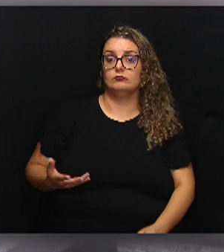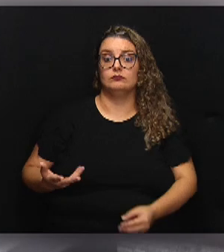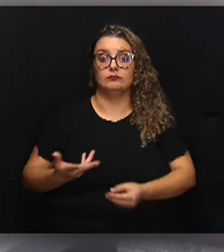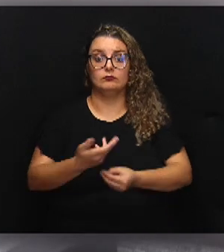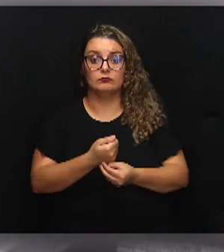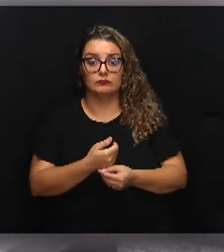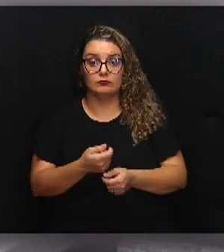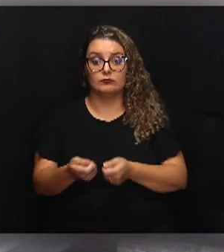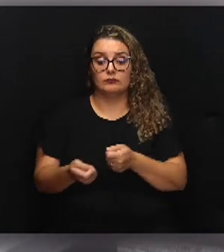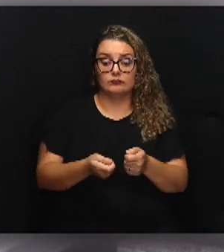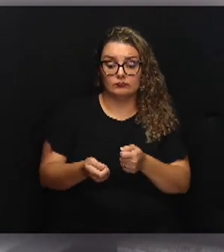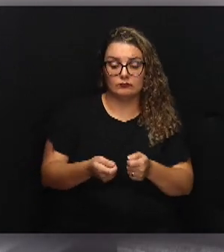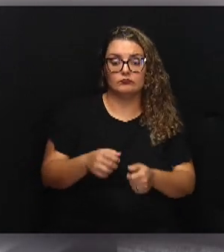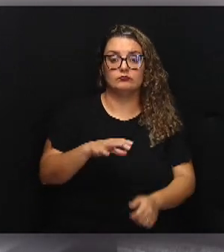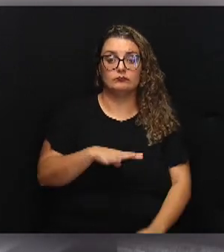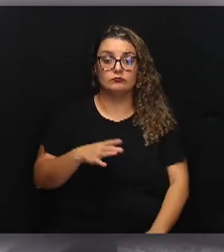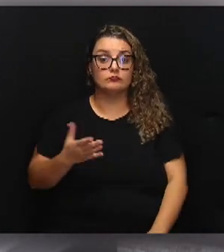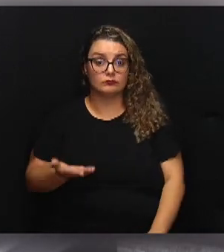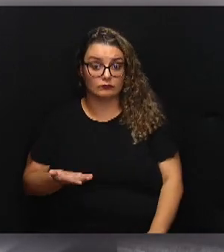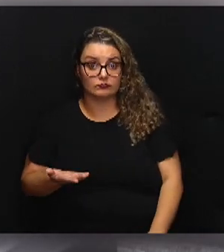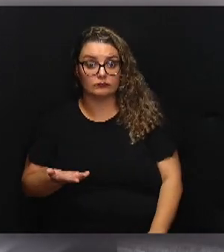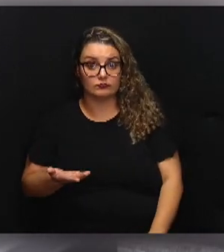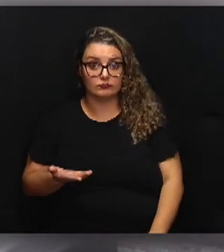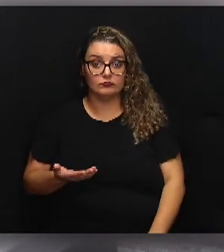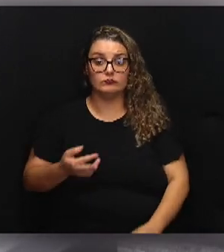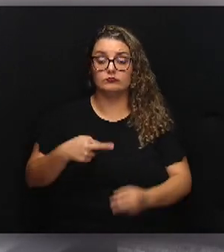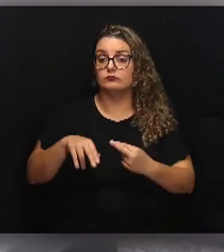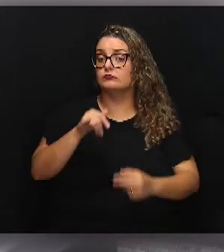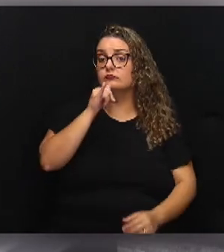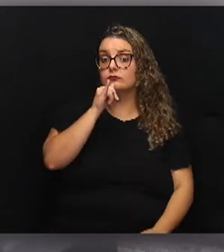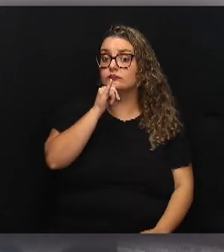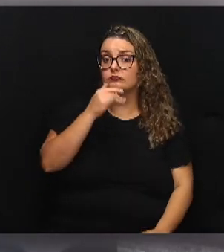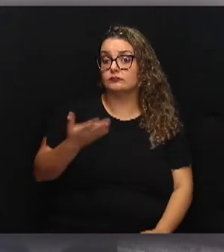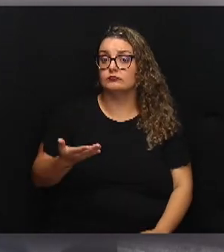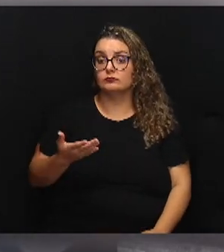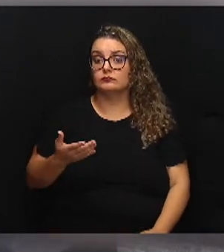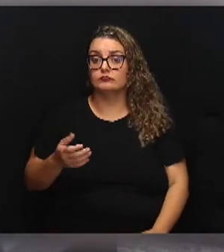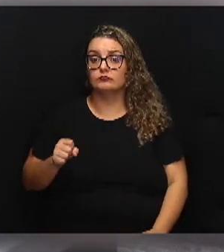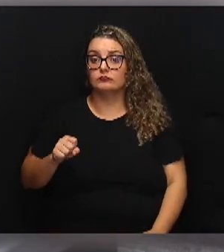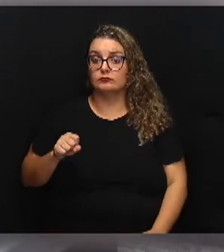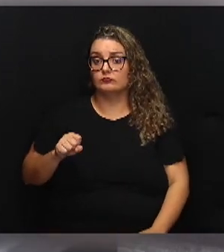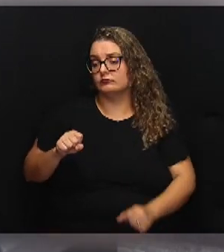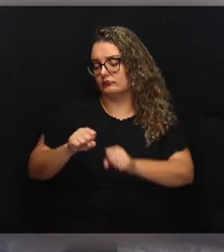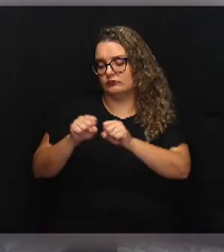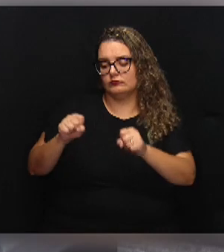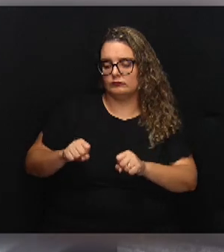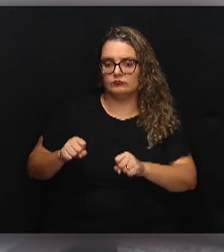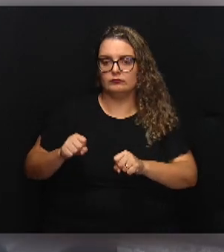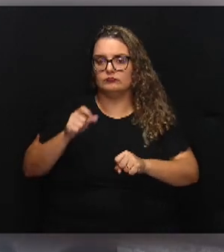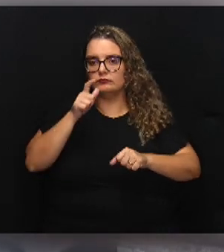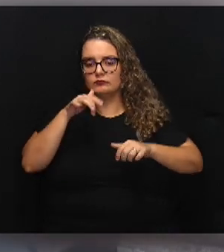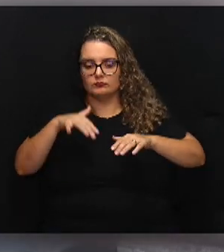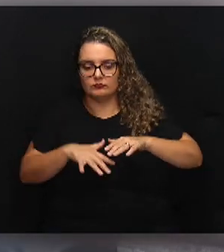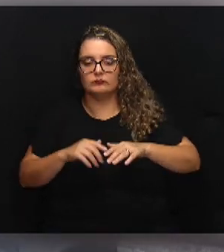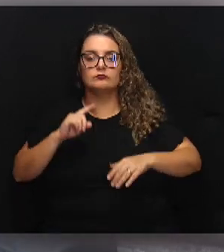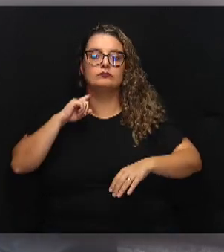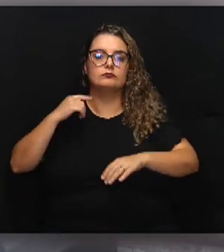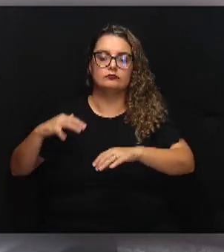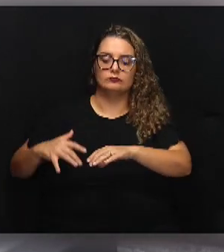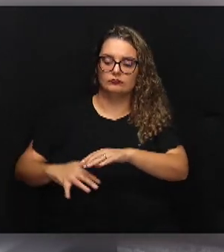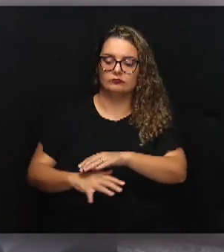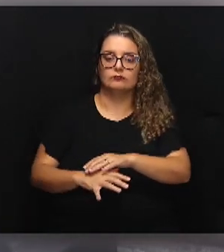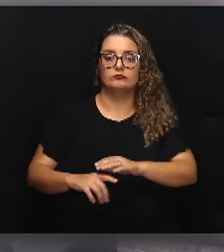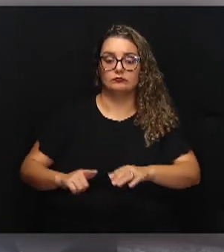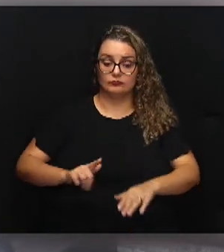domínio municipal, no que diz respeito, por exemplo, ao sistema de abastecimento de água, sistema de esgoto, o